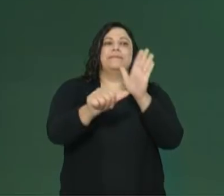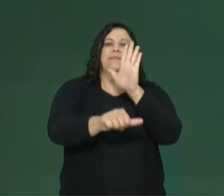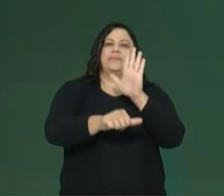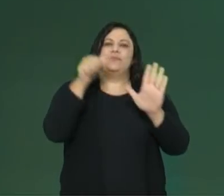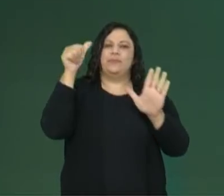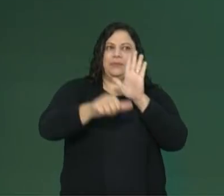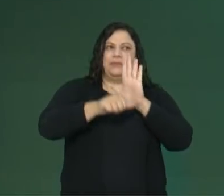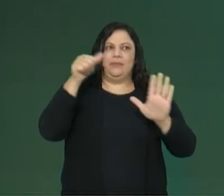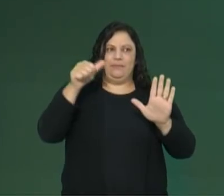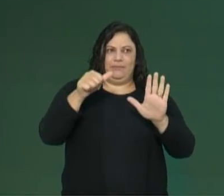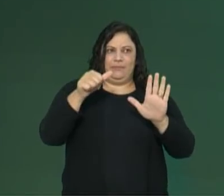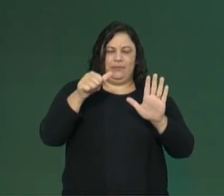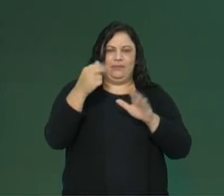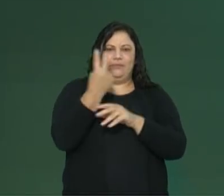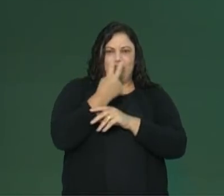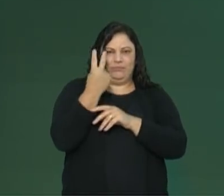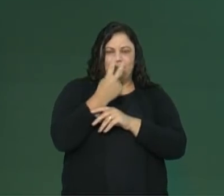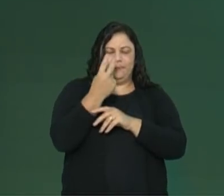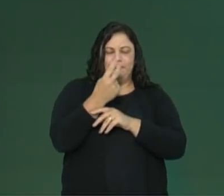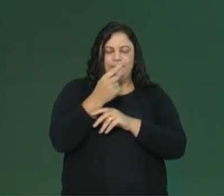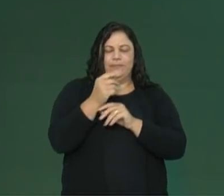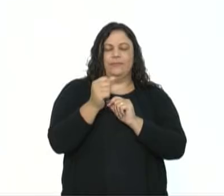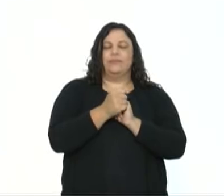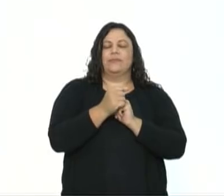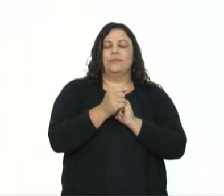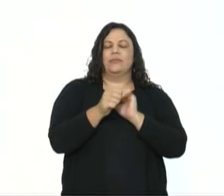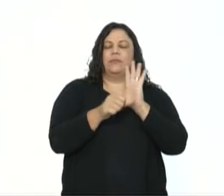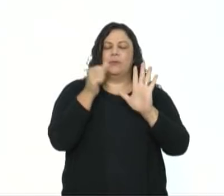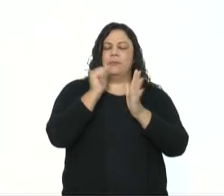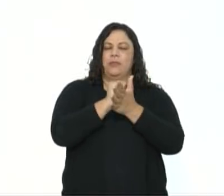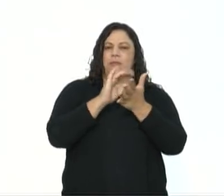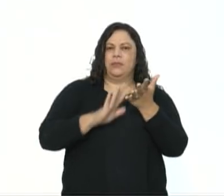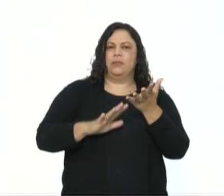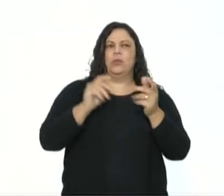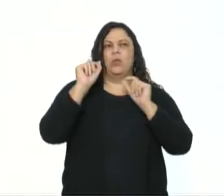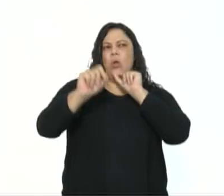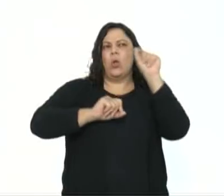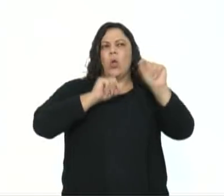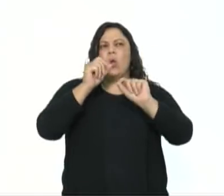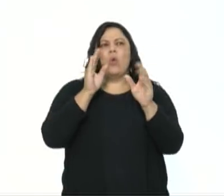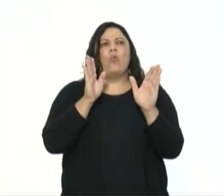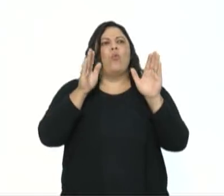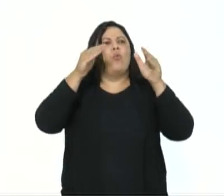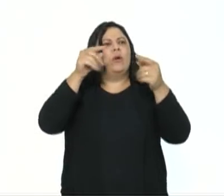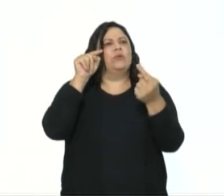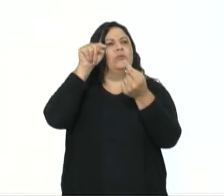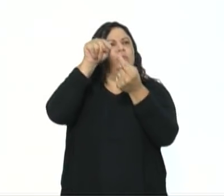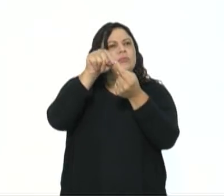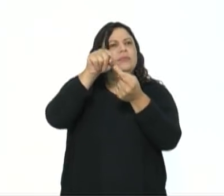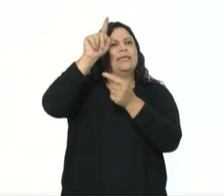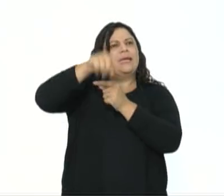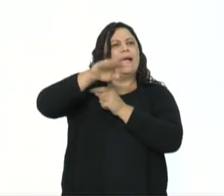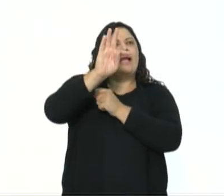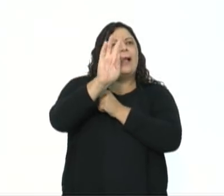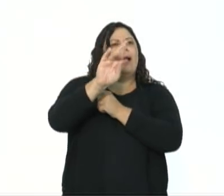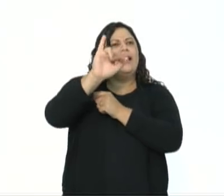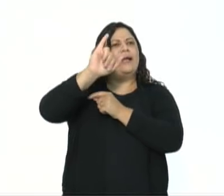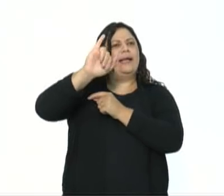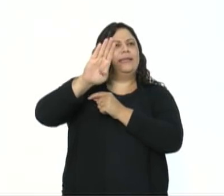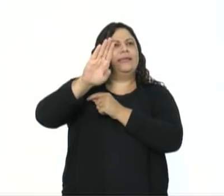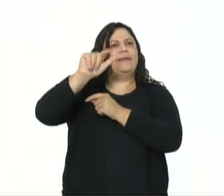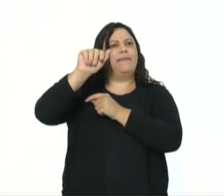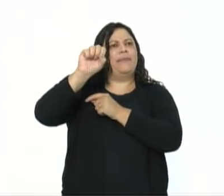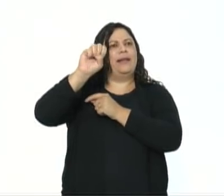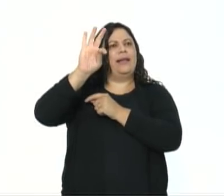Primeiro exercício de moluscos, né? De anelídeos. Quando um determinado organismo ele é triblástico, celomado,